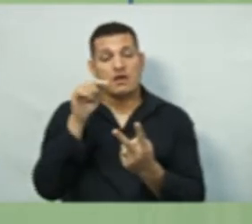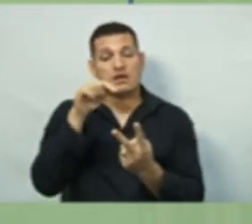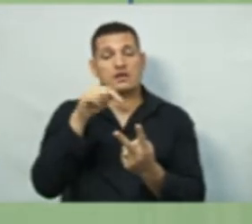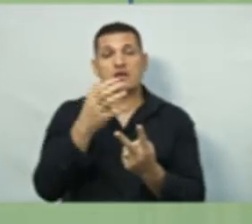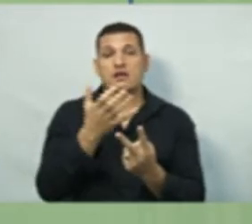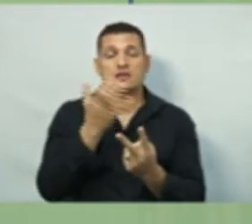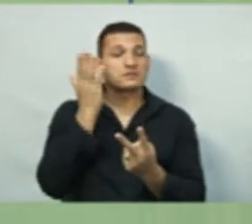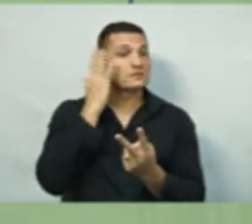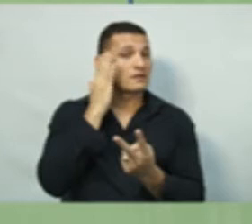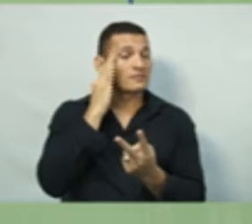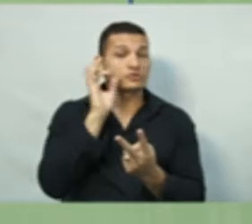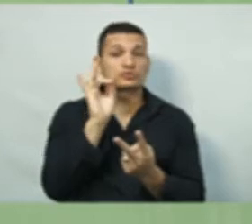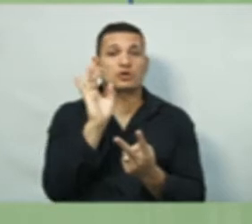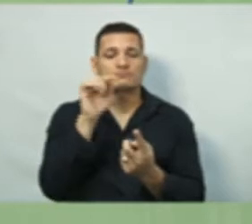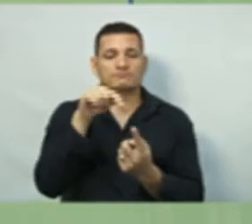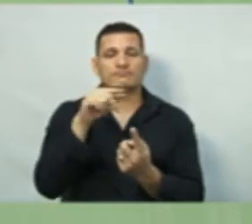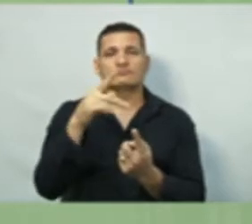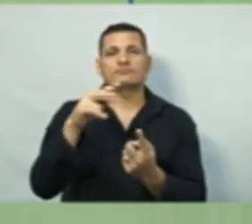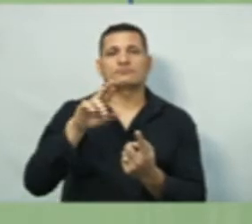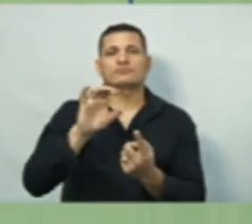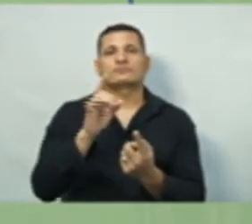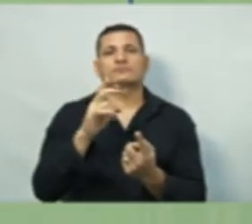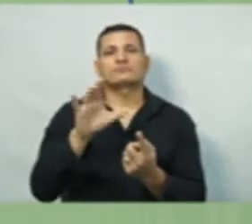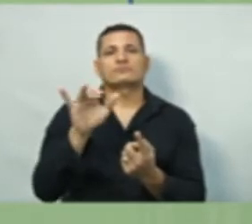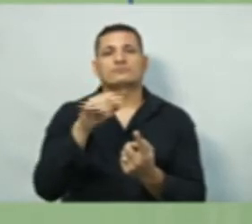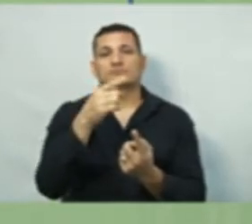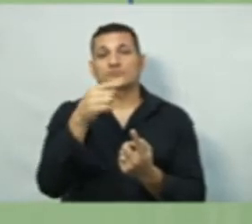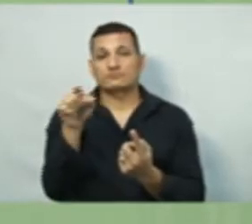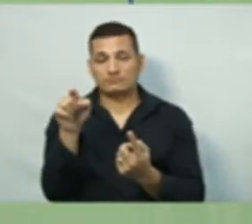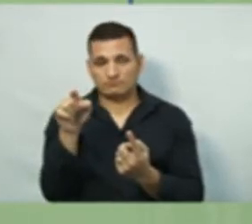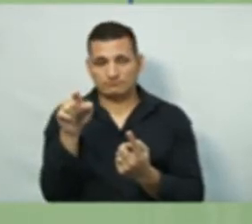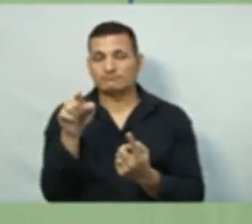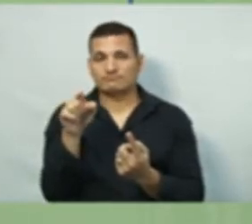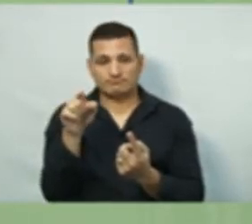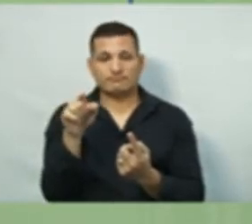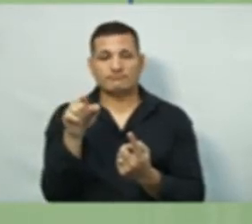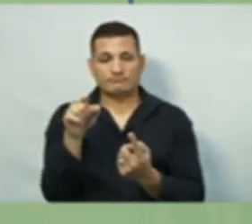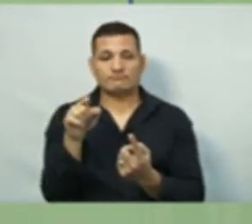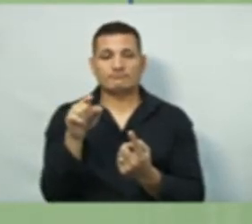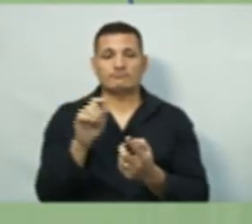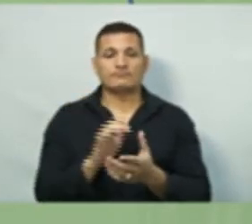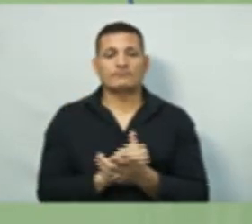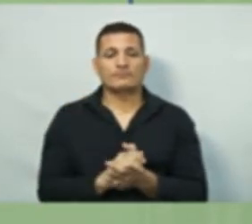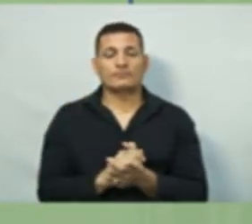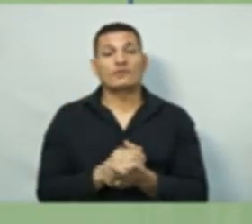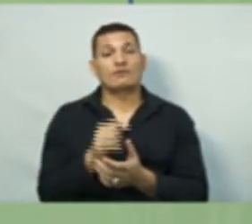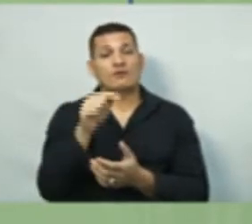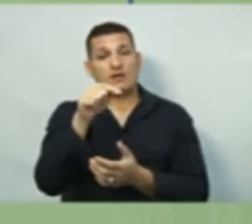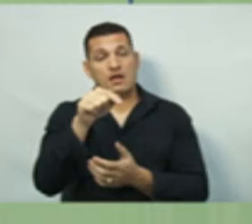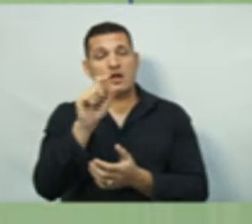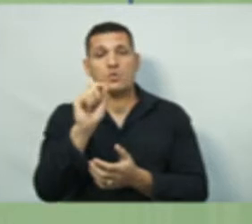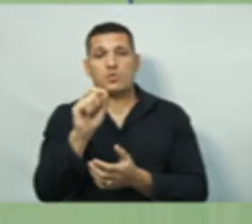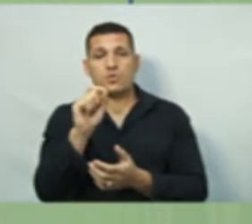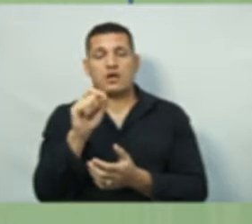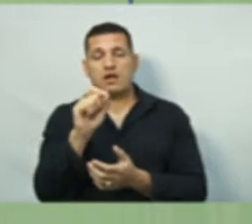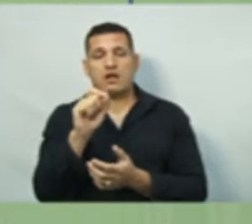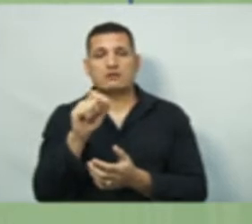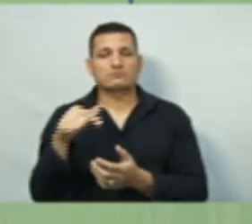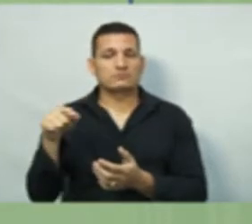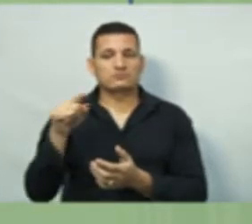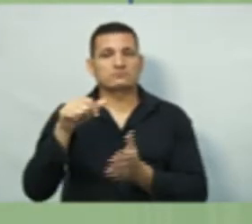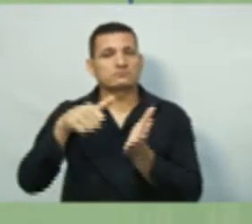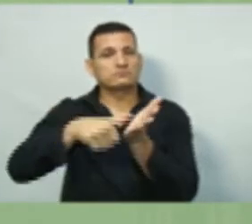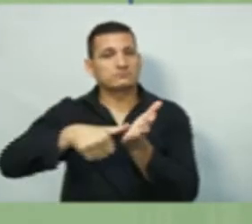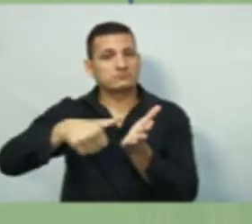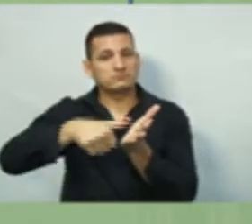de produção, que é quando constituída por sócios que contribuem com o